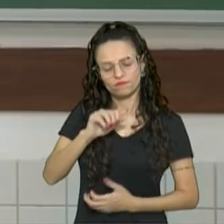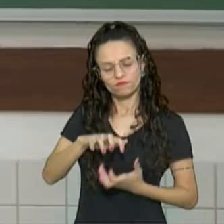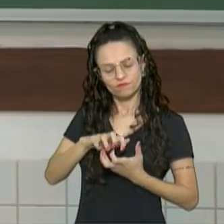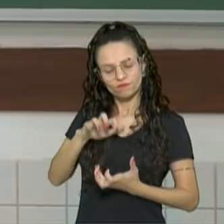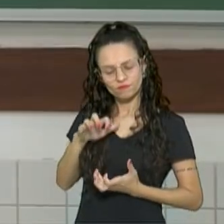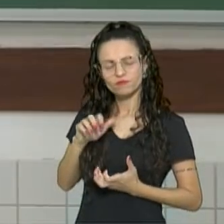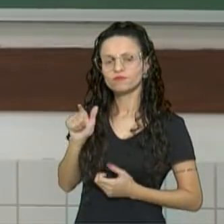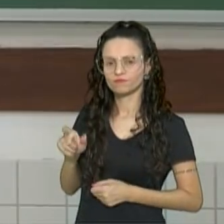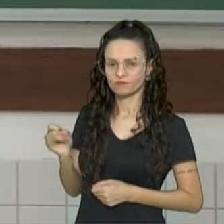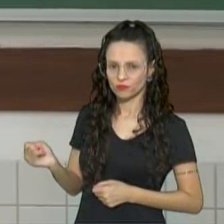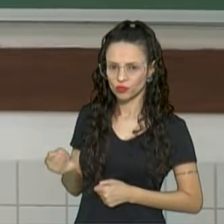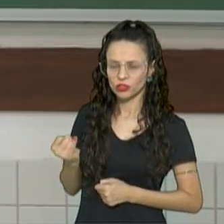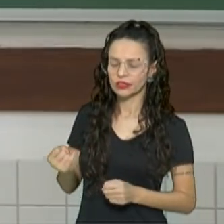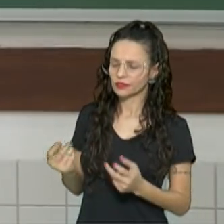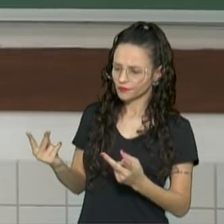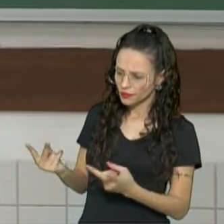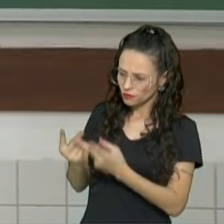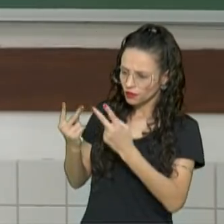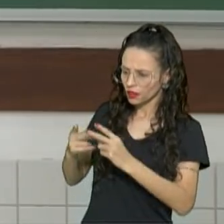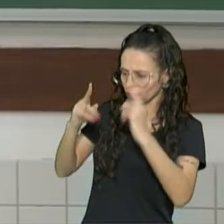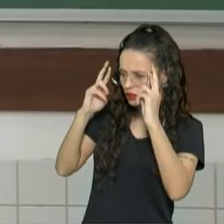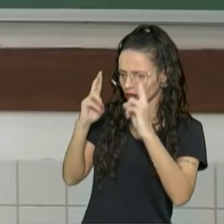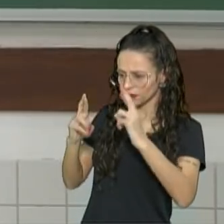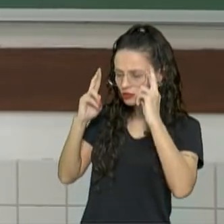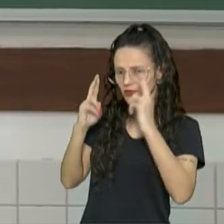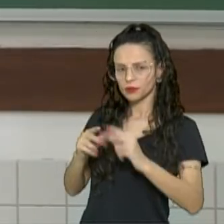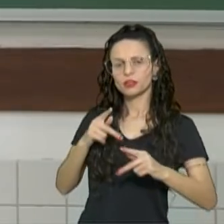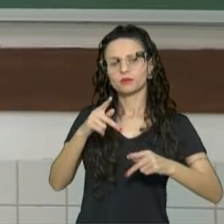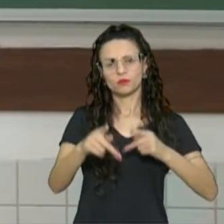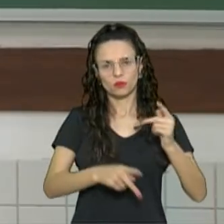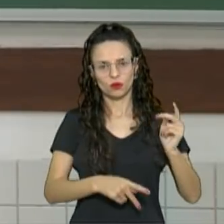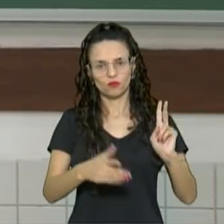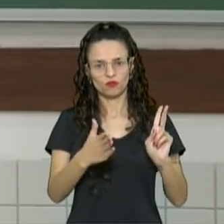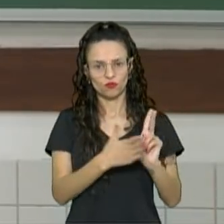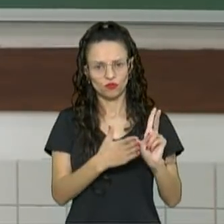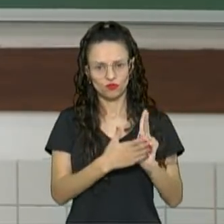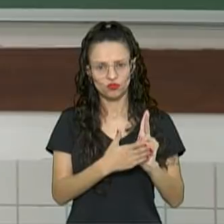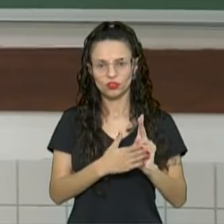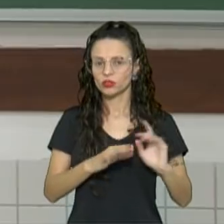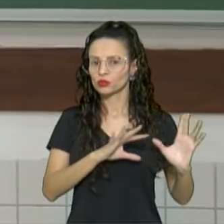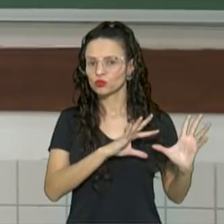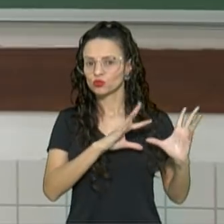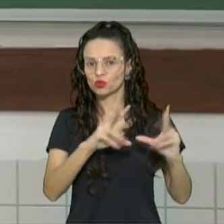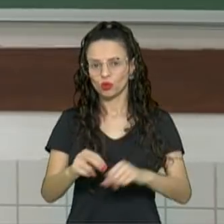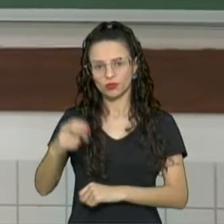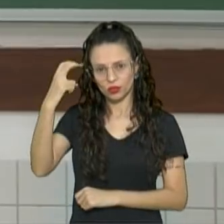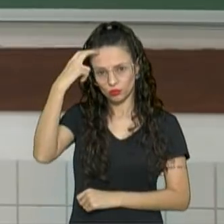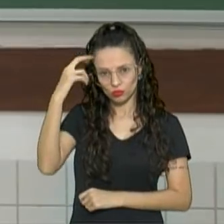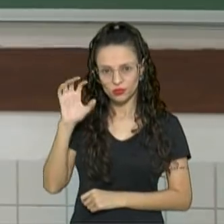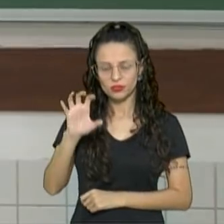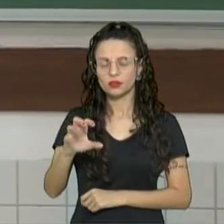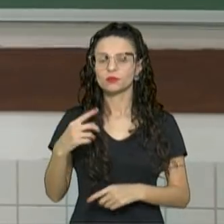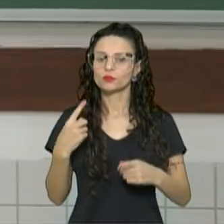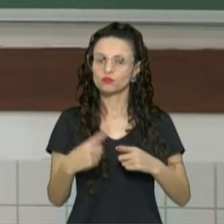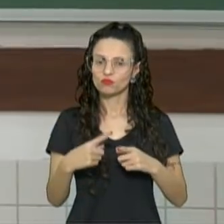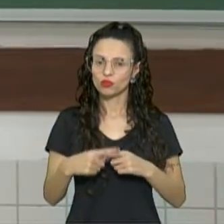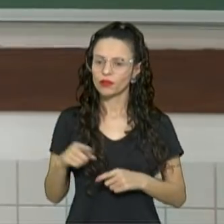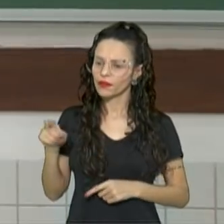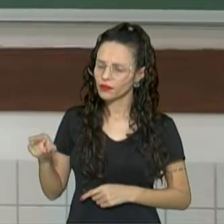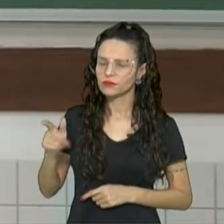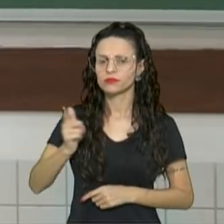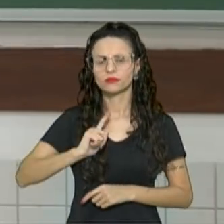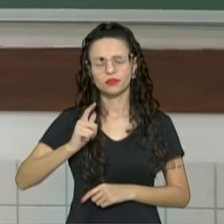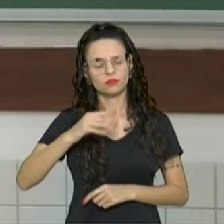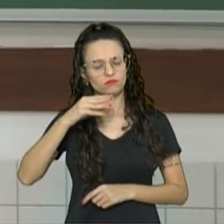super valorizado e respeitado, né, pelos povos indígenas, e devem ser em todas as culturas, né, gente? Por quê? Porque eles carregam